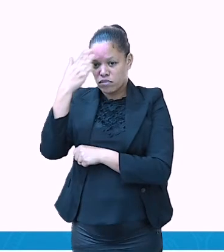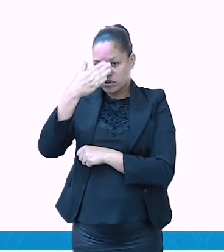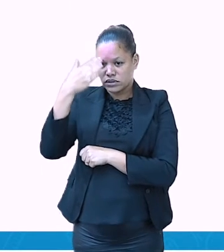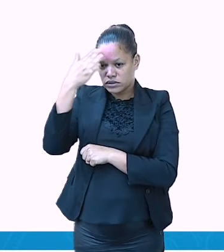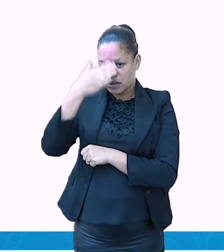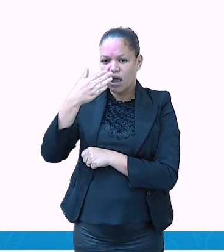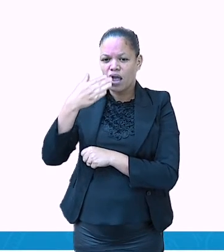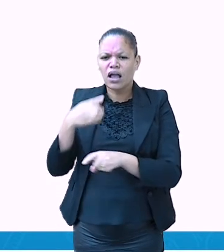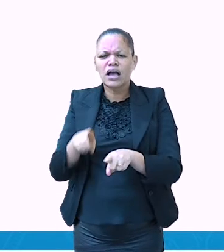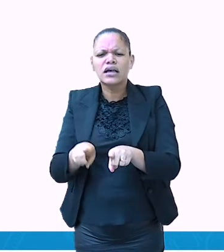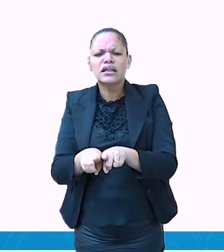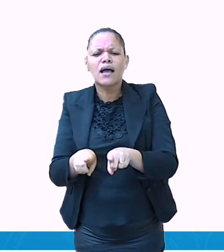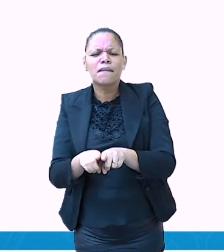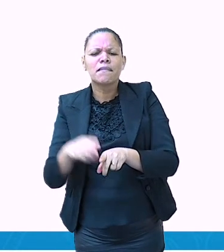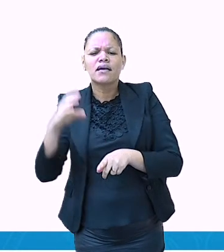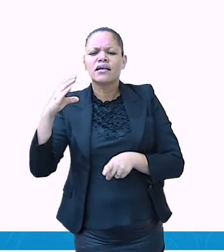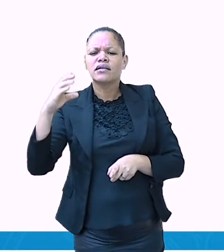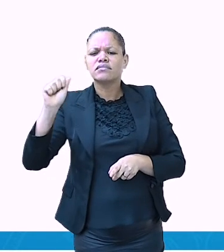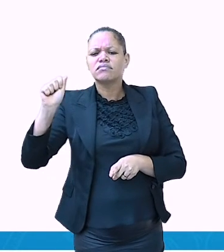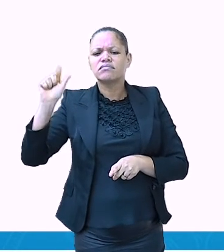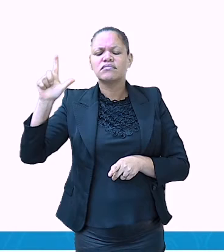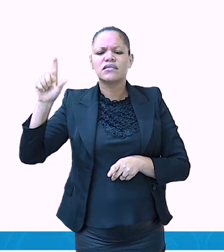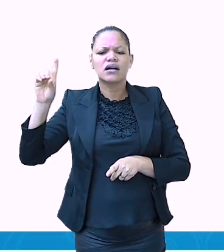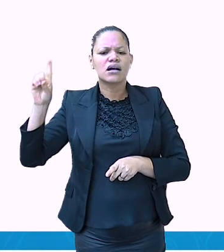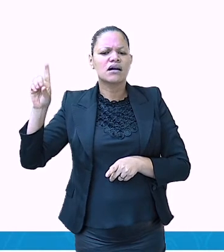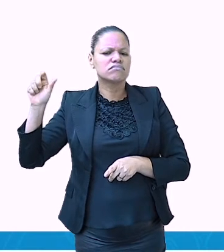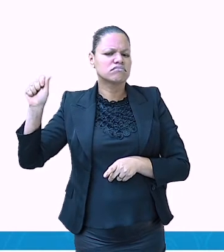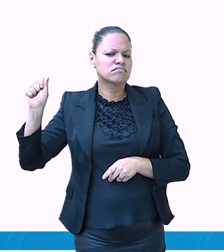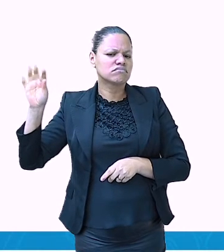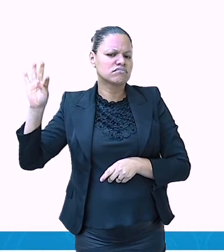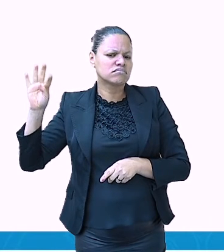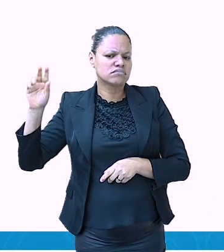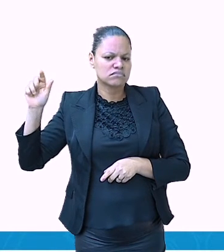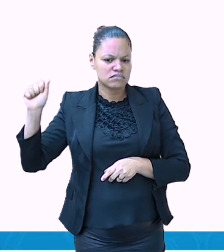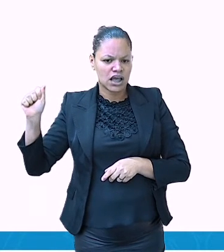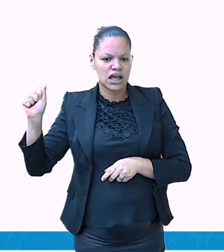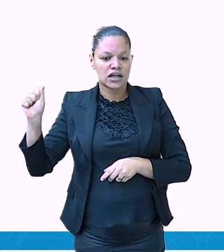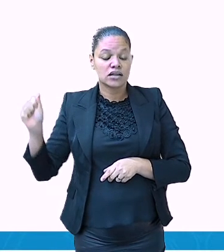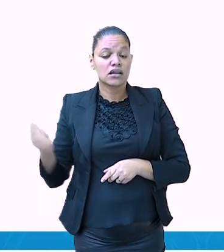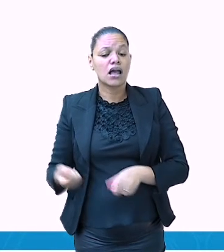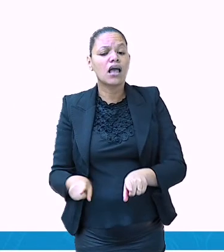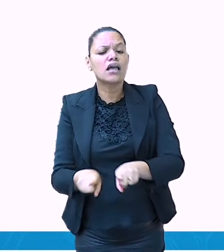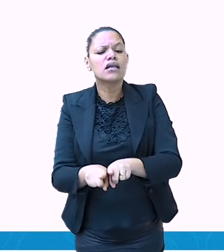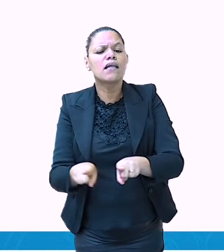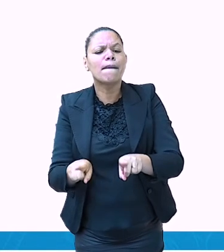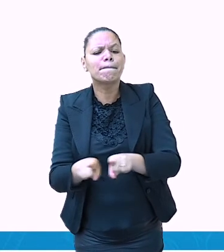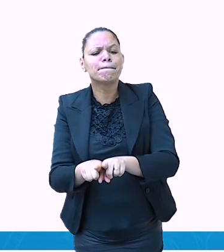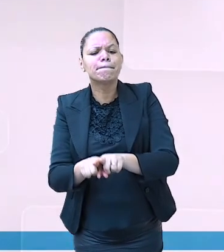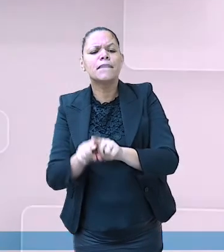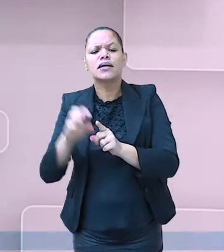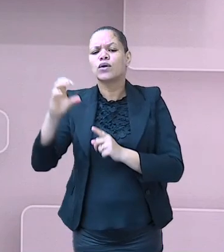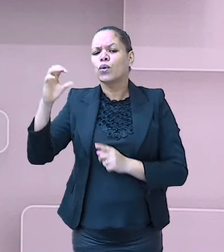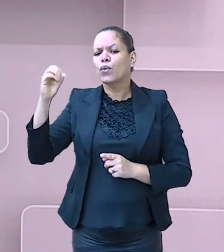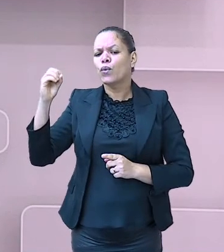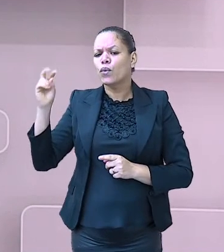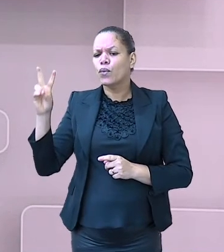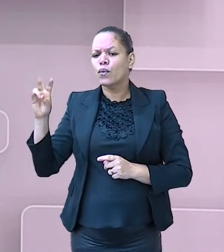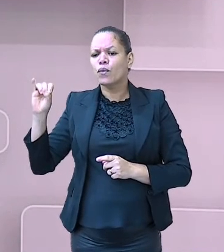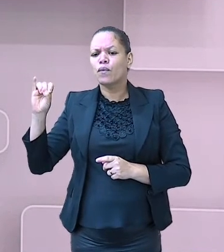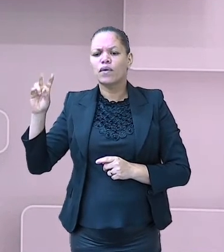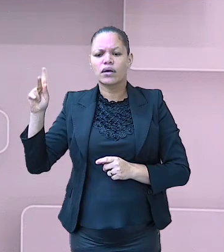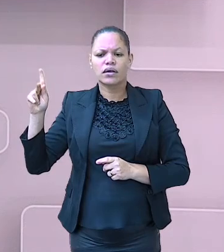eles são ovíparos, porque eles não precisam do corpo da mãe. E sim, eles precisam de água. Diferente